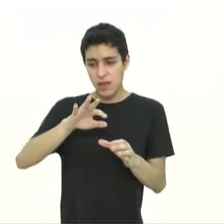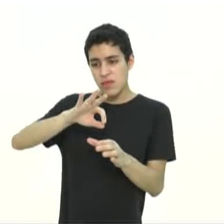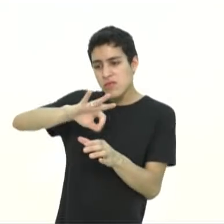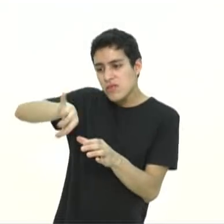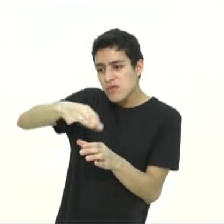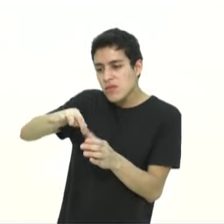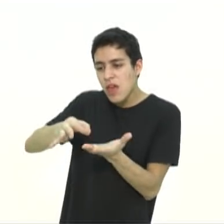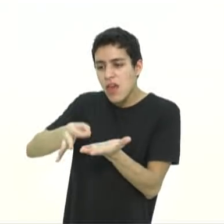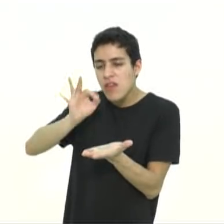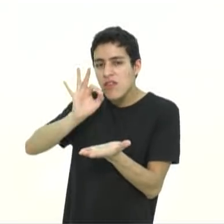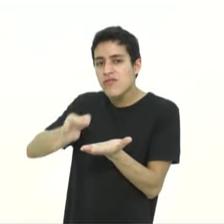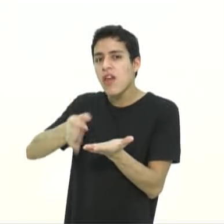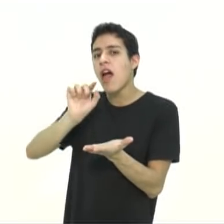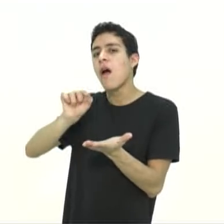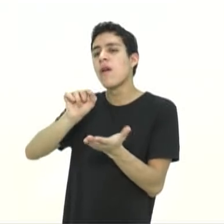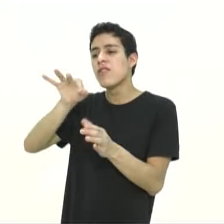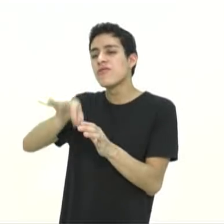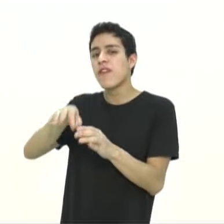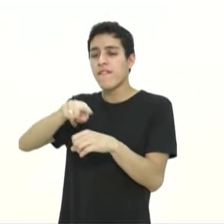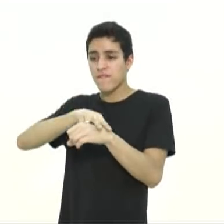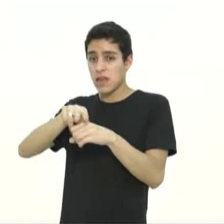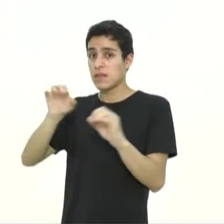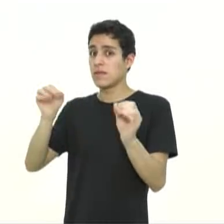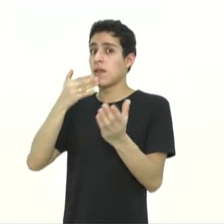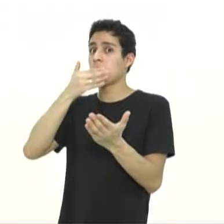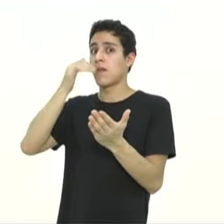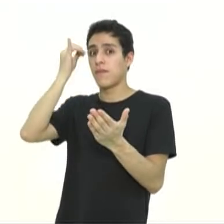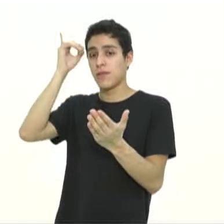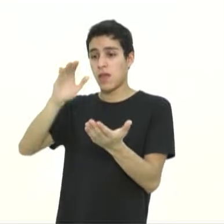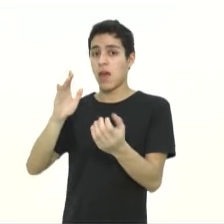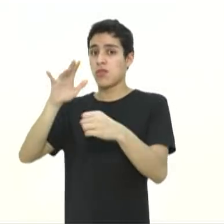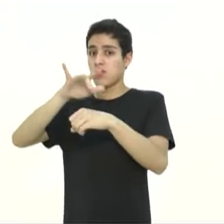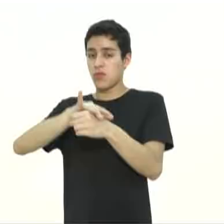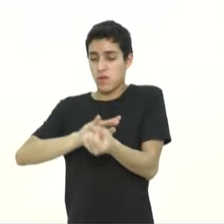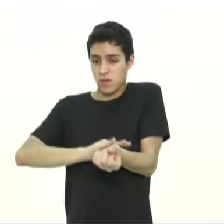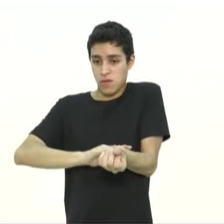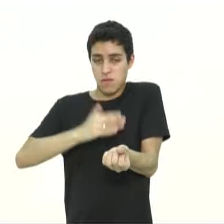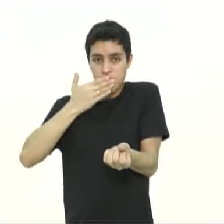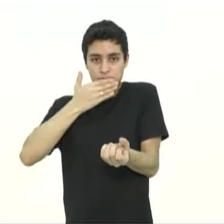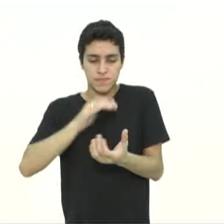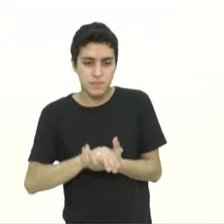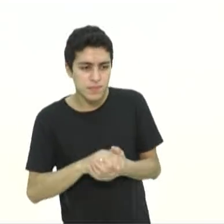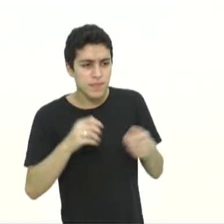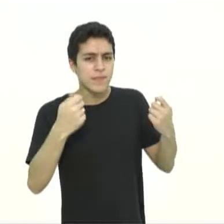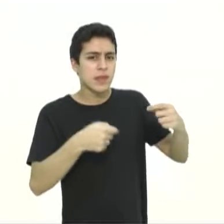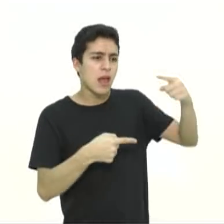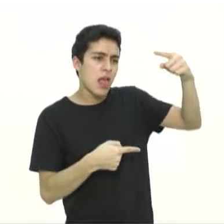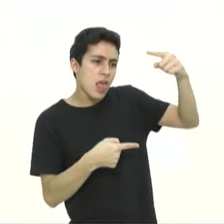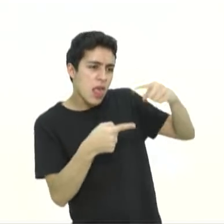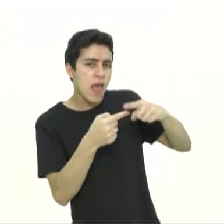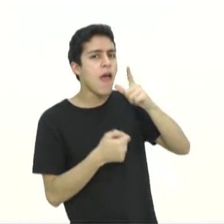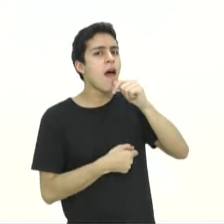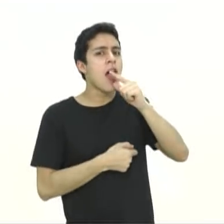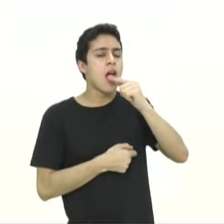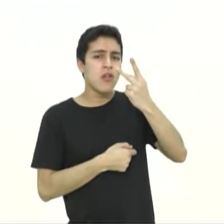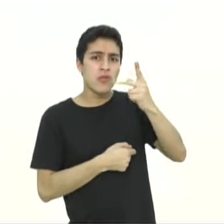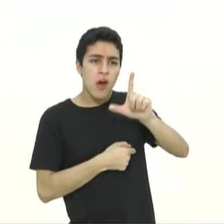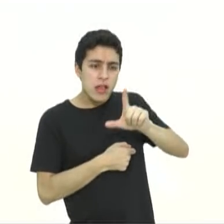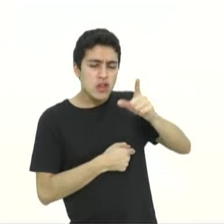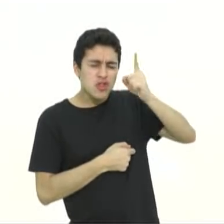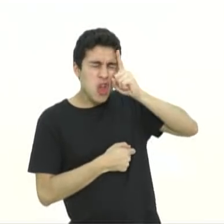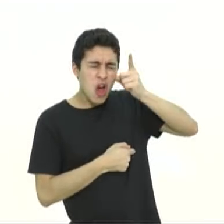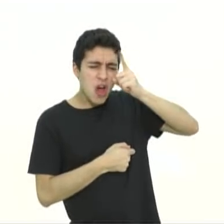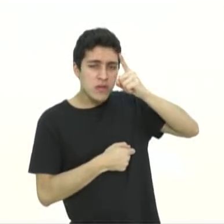para prevenir a diabetes. Todos os dias deve-se tomar ao menos 2 litros de água e uriná-los, o que